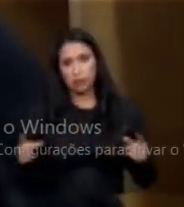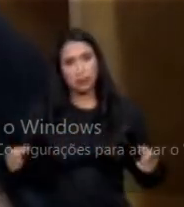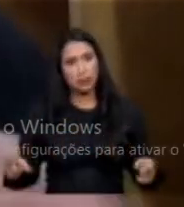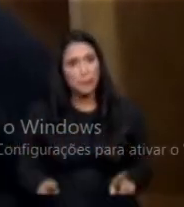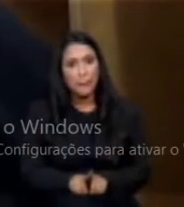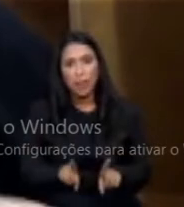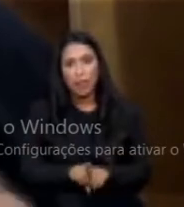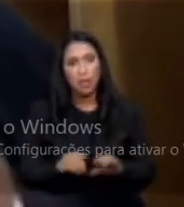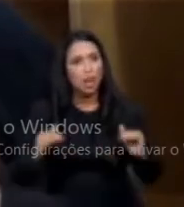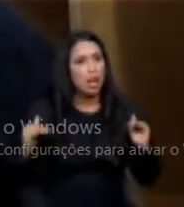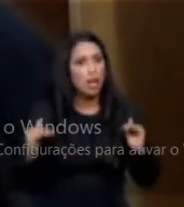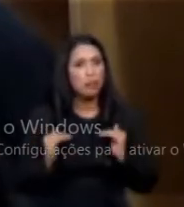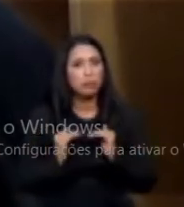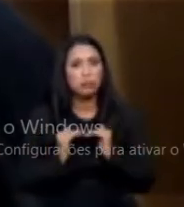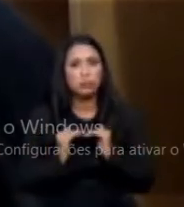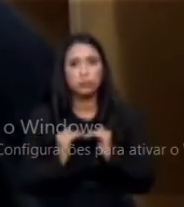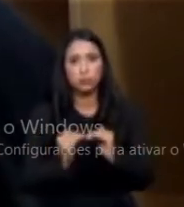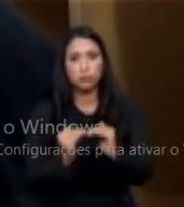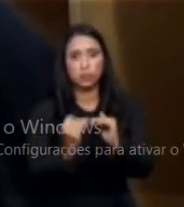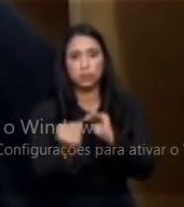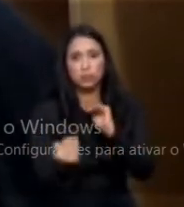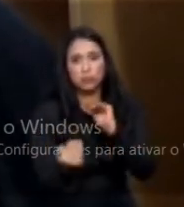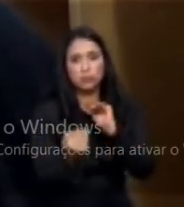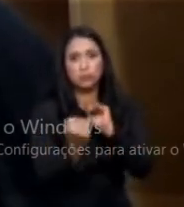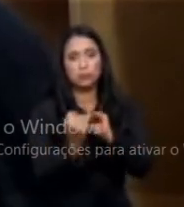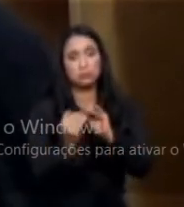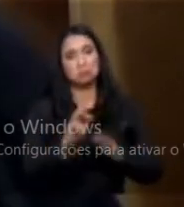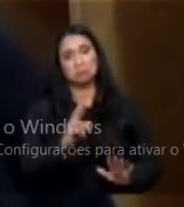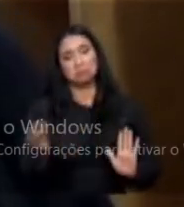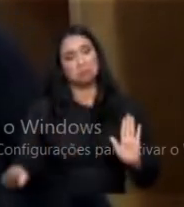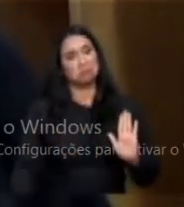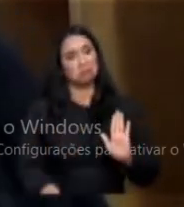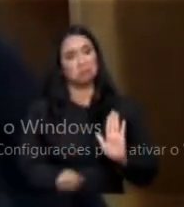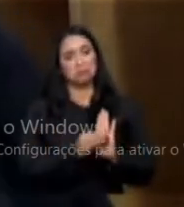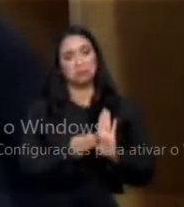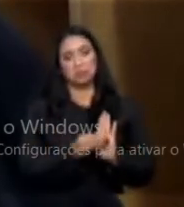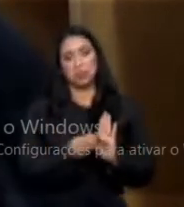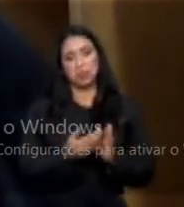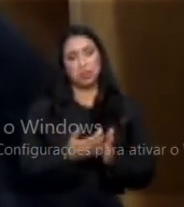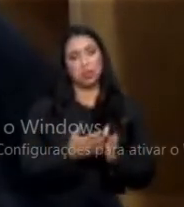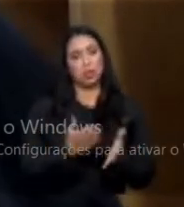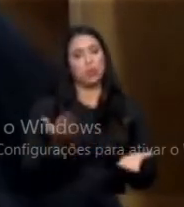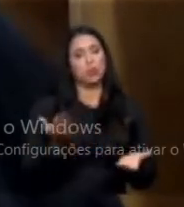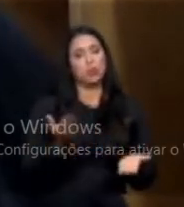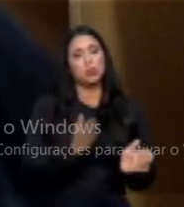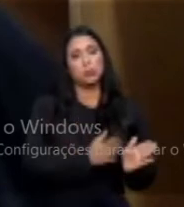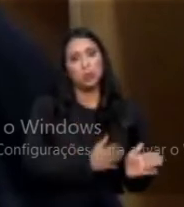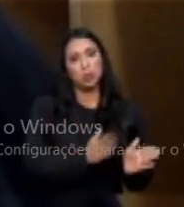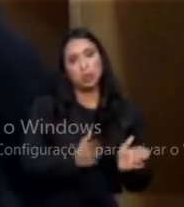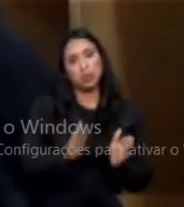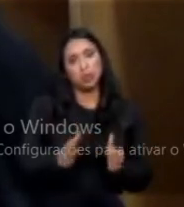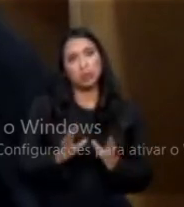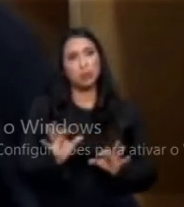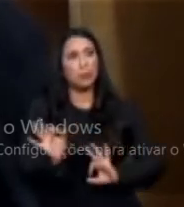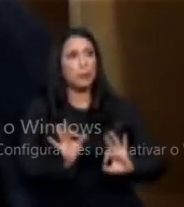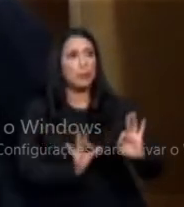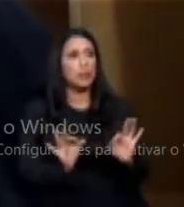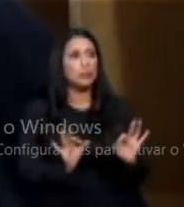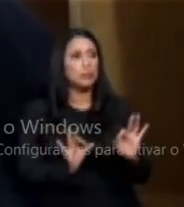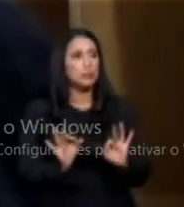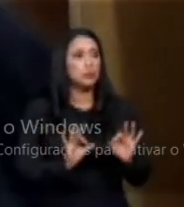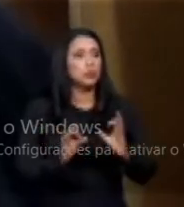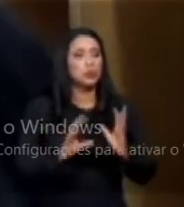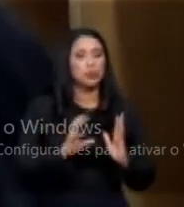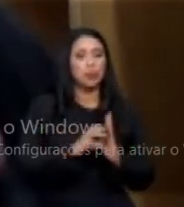questão linear. Isso não é, a meu ver, um dispositivo que trata do processo de formação de federações